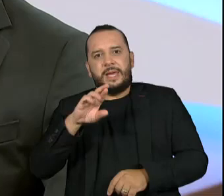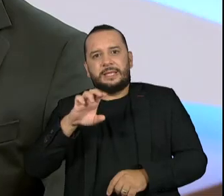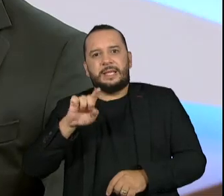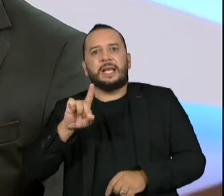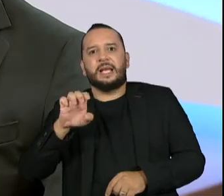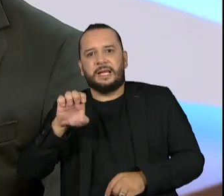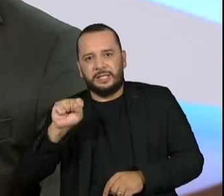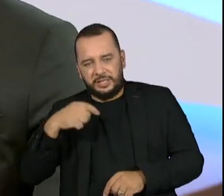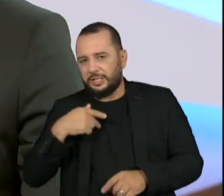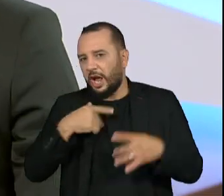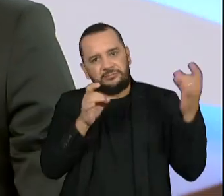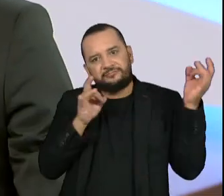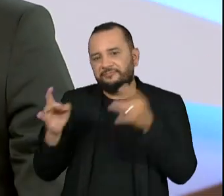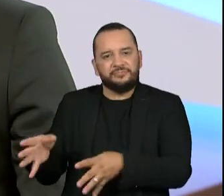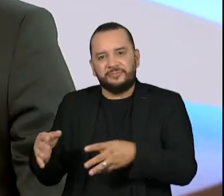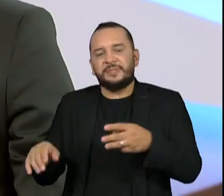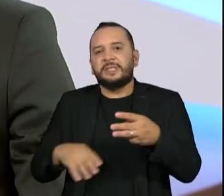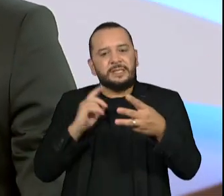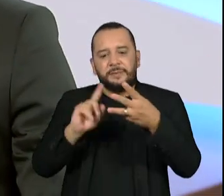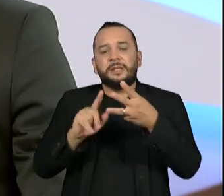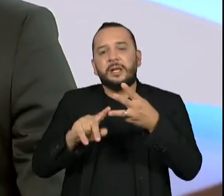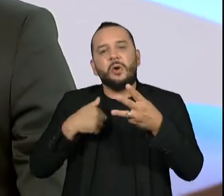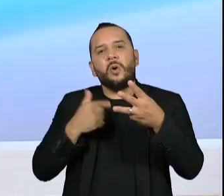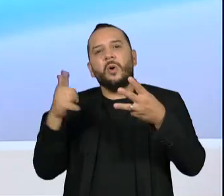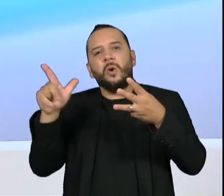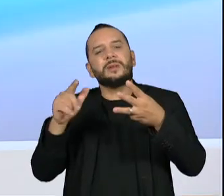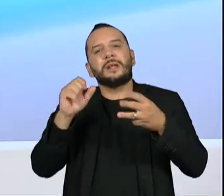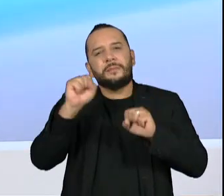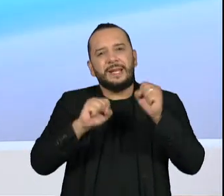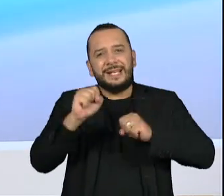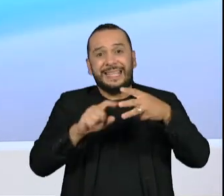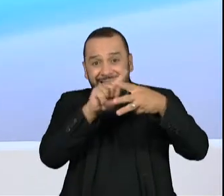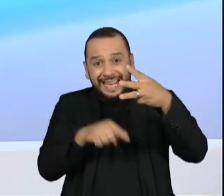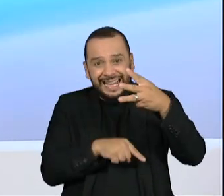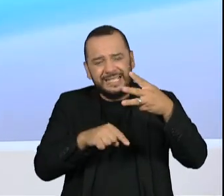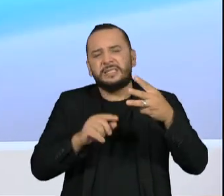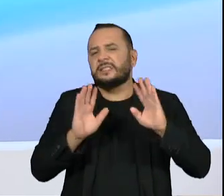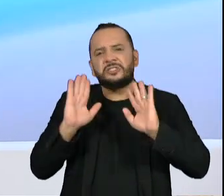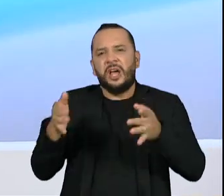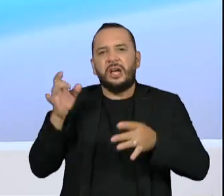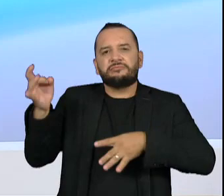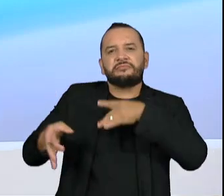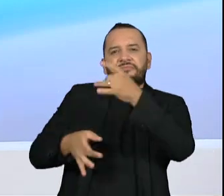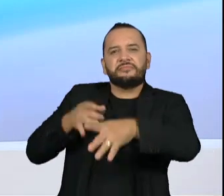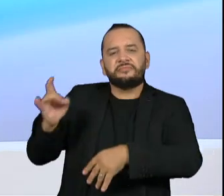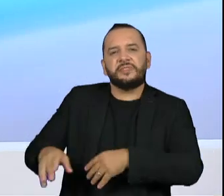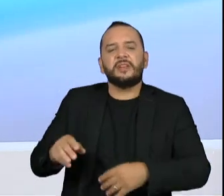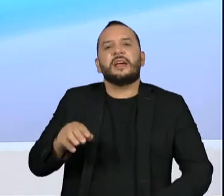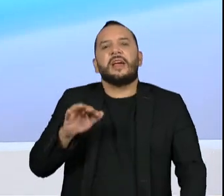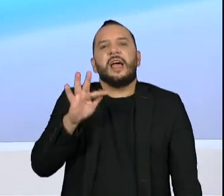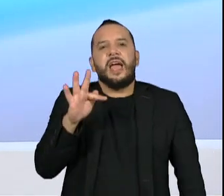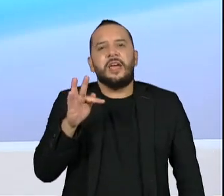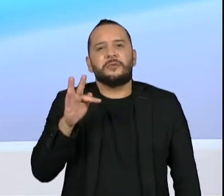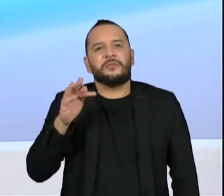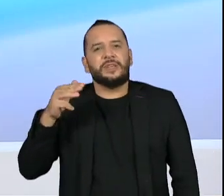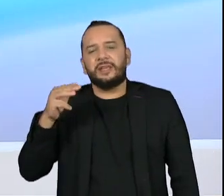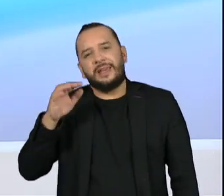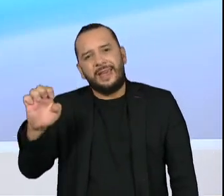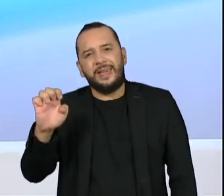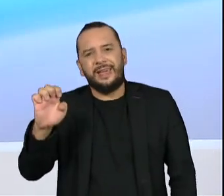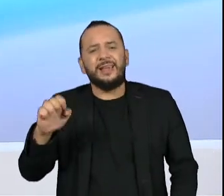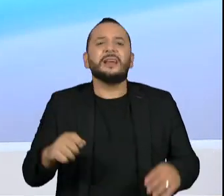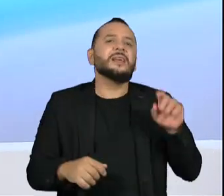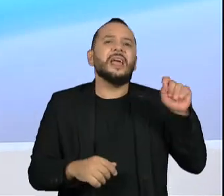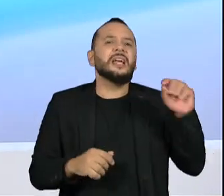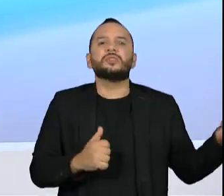esse movimento na constantemente três Alemanha ali mais porque esse movimento preocupa a categoria E tem mais gente chegando para